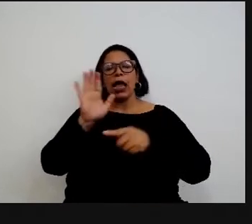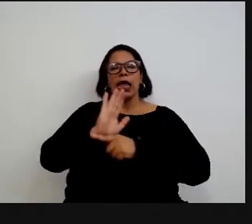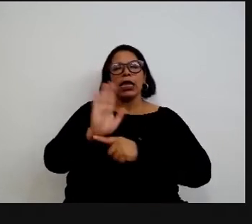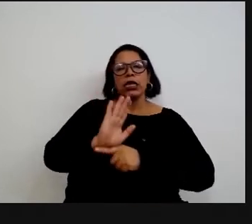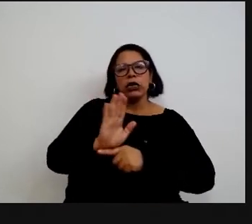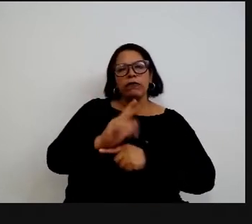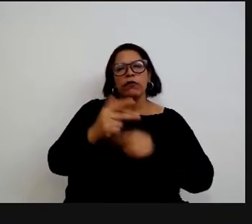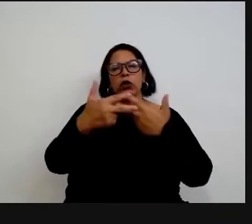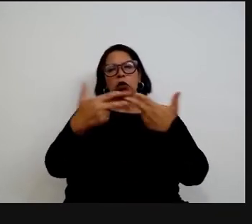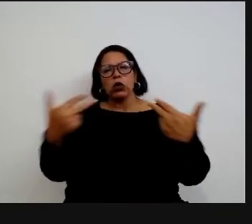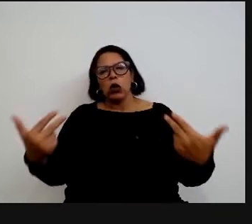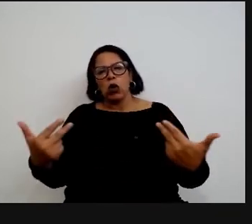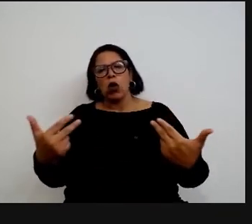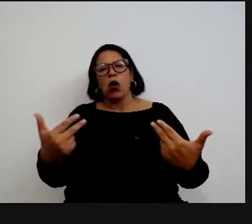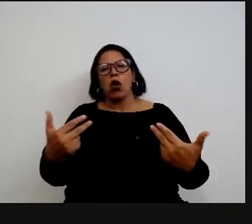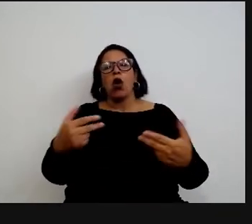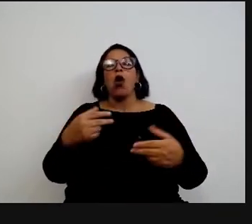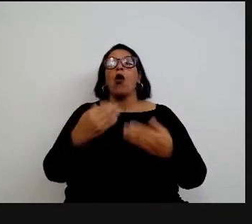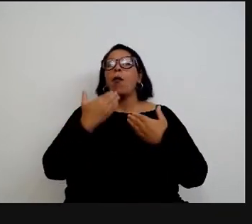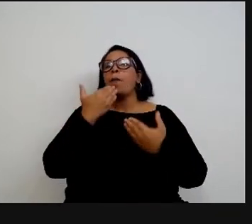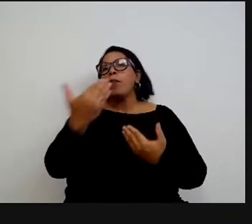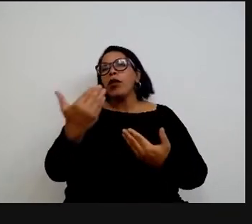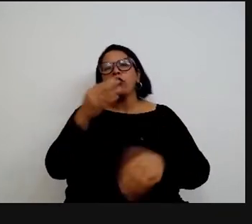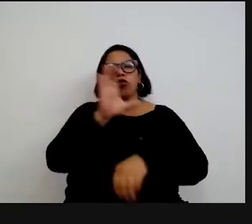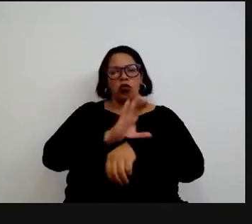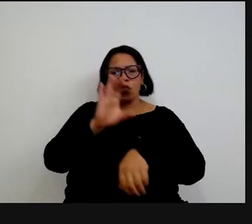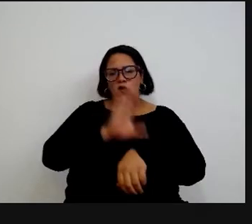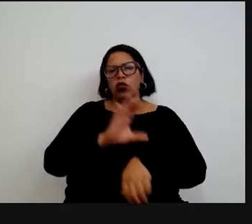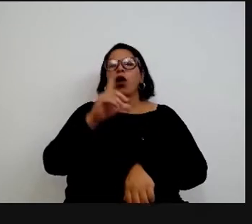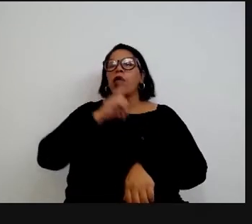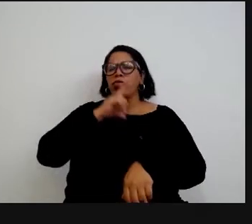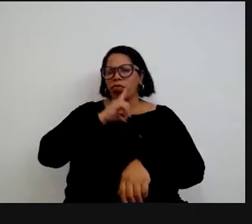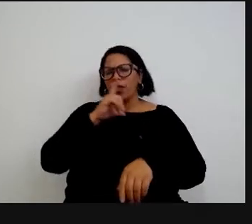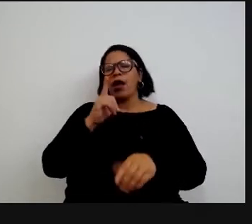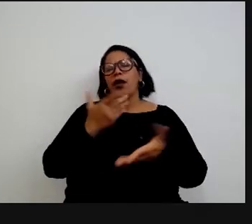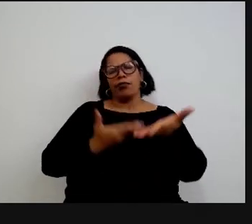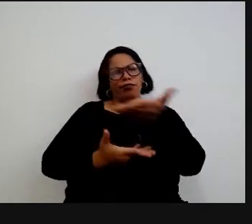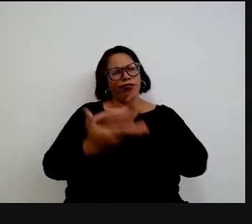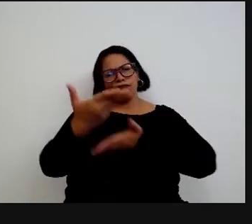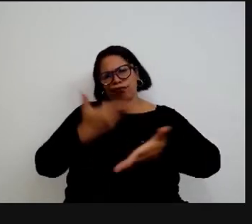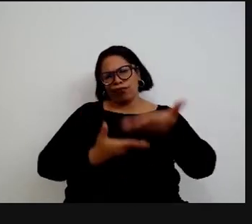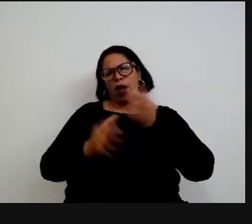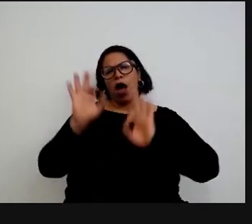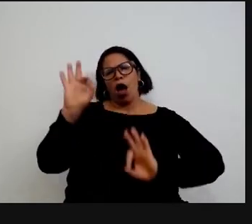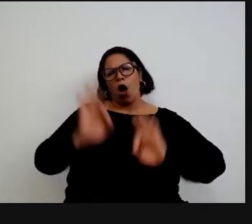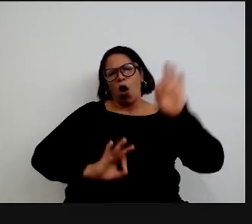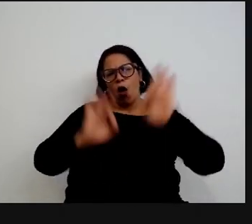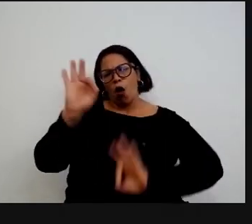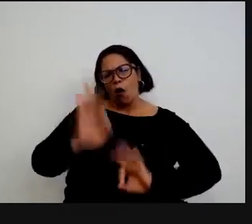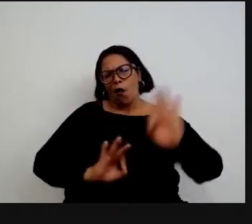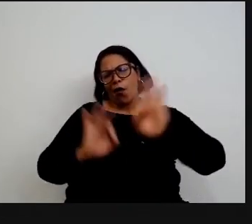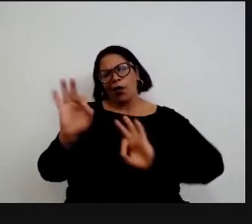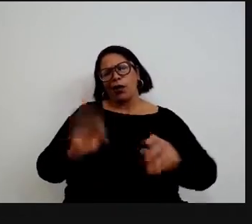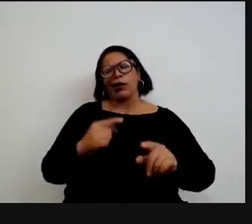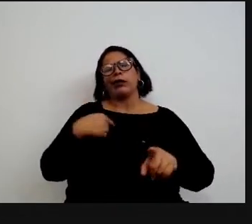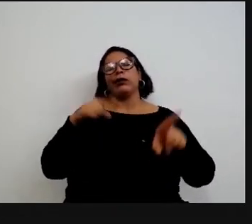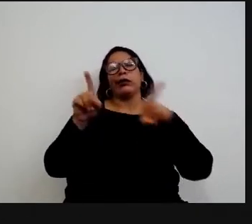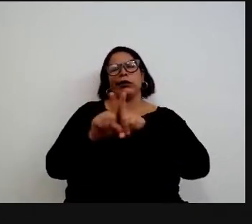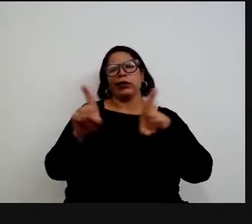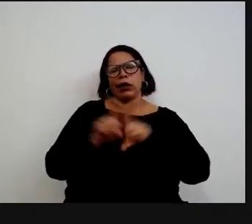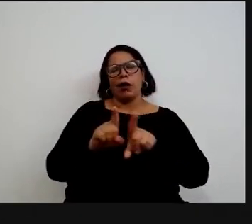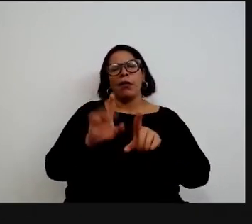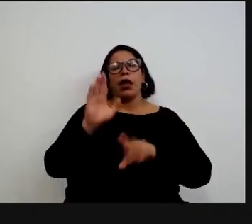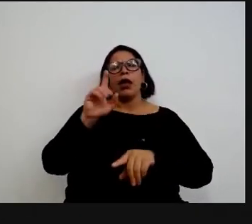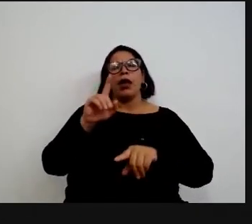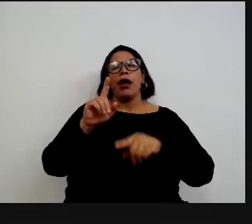ou encomendar o curso para ele. Então, exige aí todo um diálogo, né, de planejamento e até